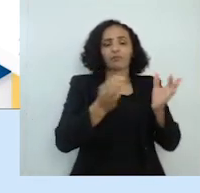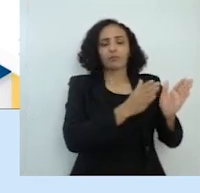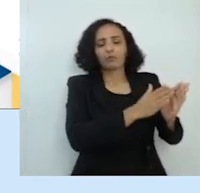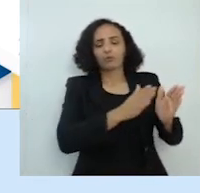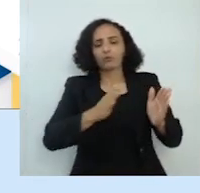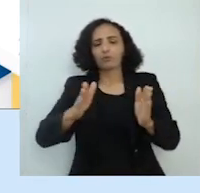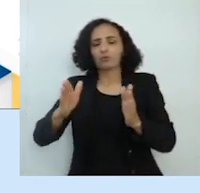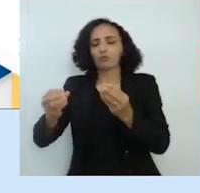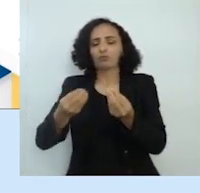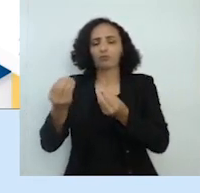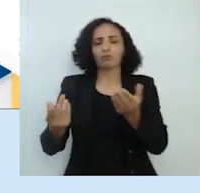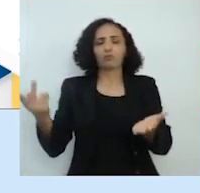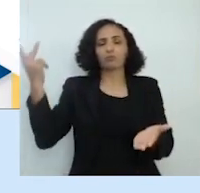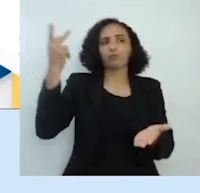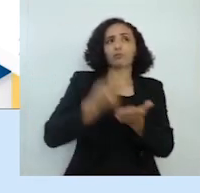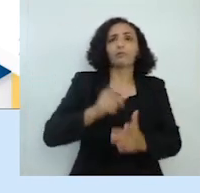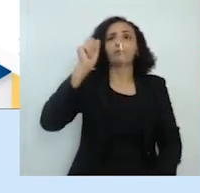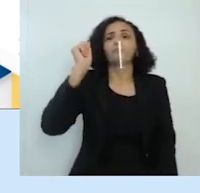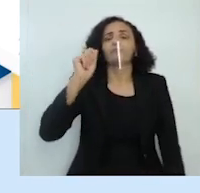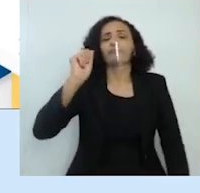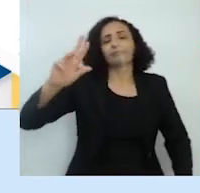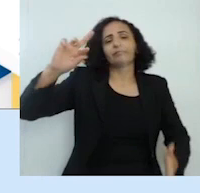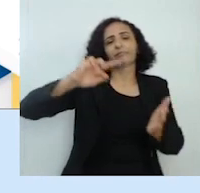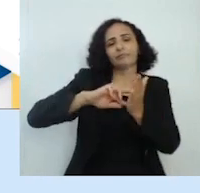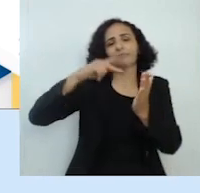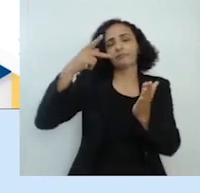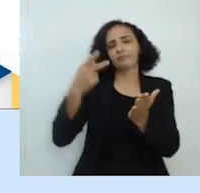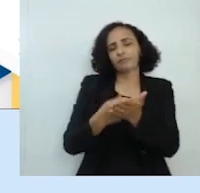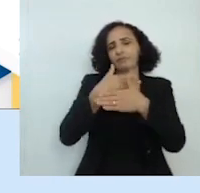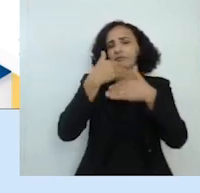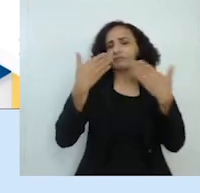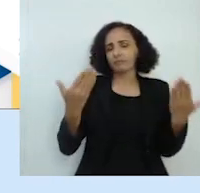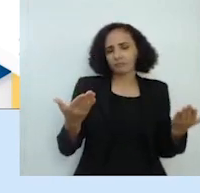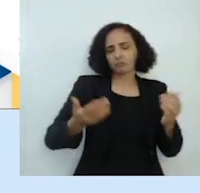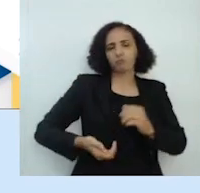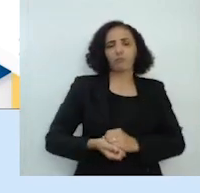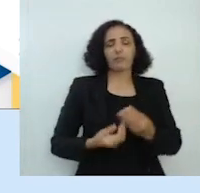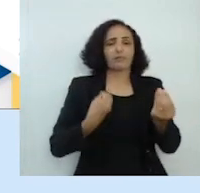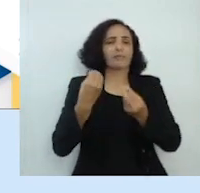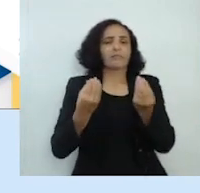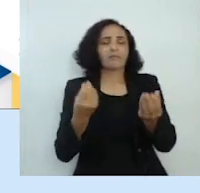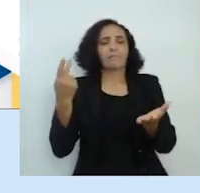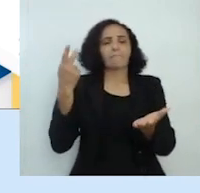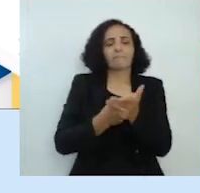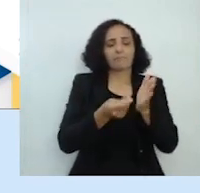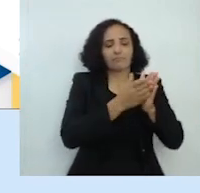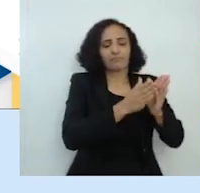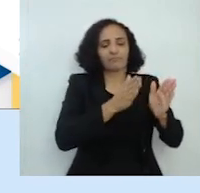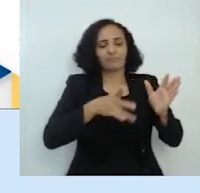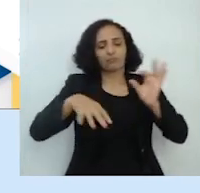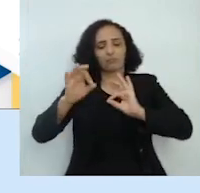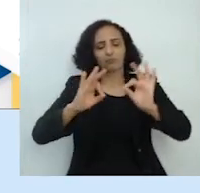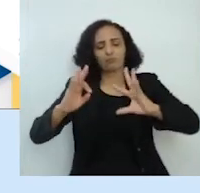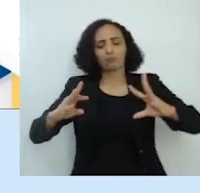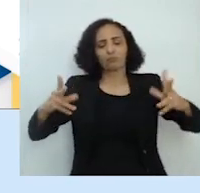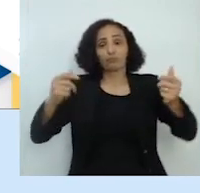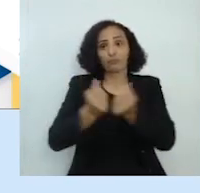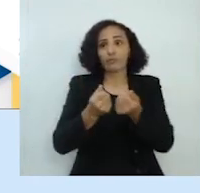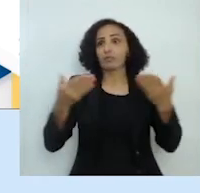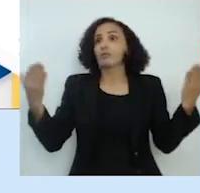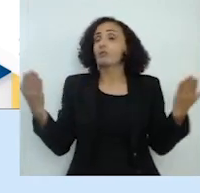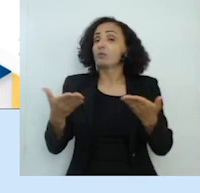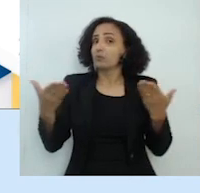intervenção estatal. Que é isso, professora? Bom, como a gente tem o liberalismo, proposto por Adam Smith e